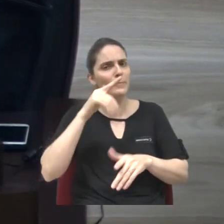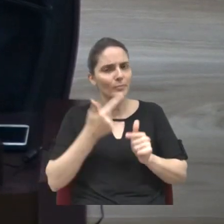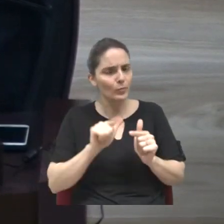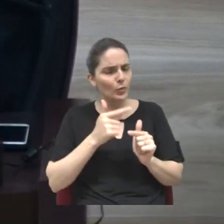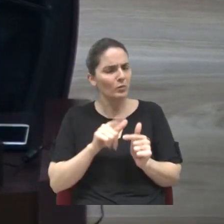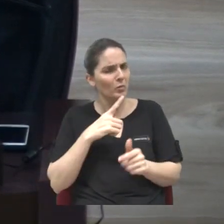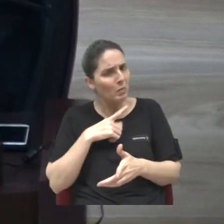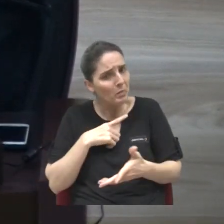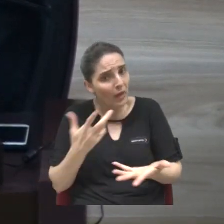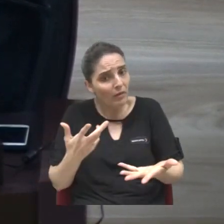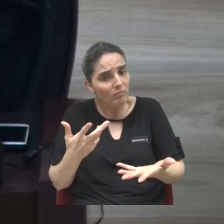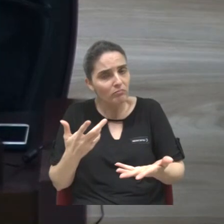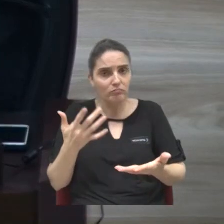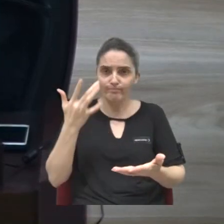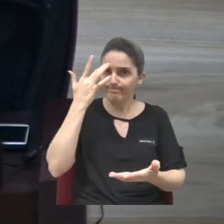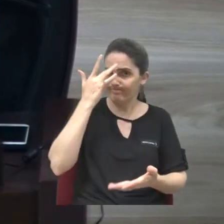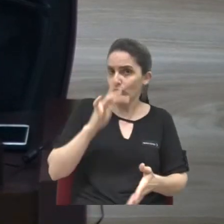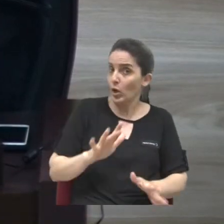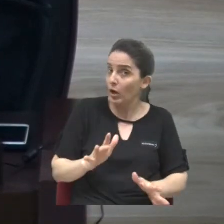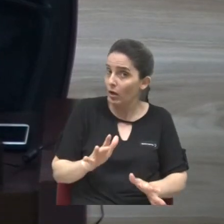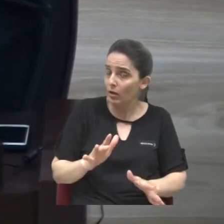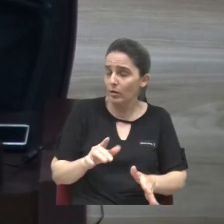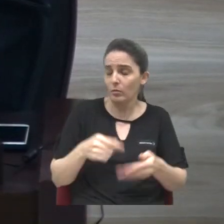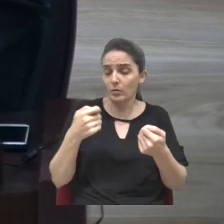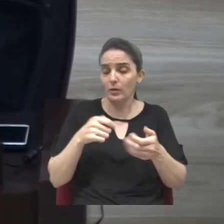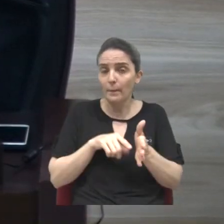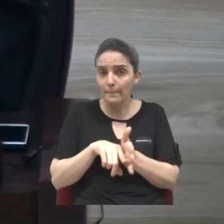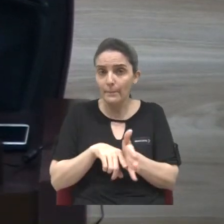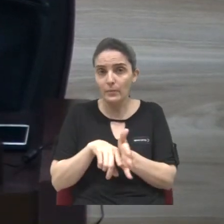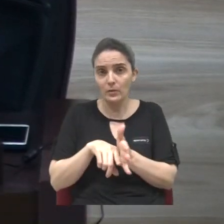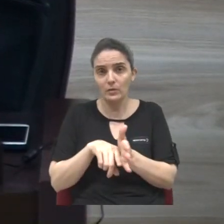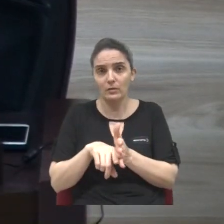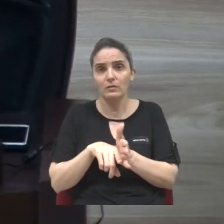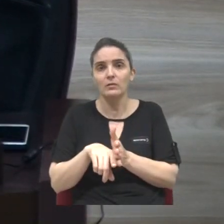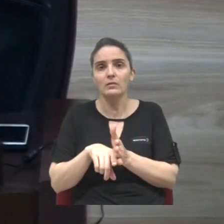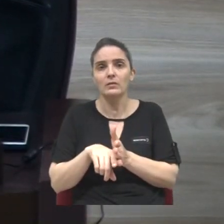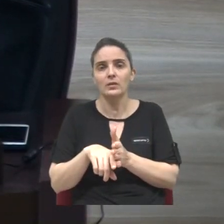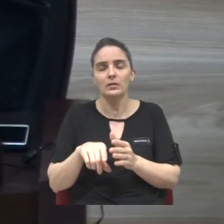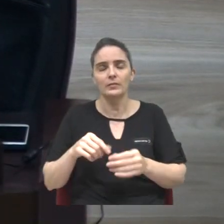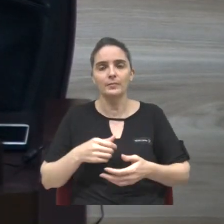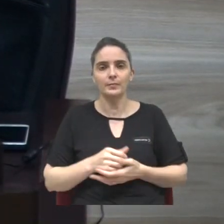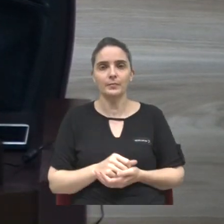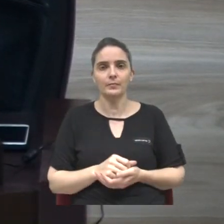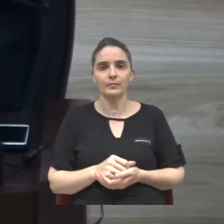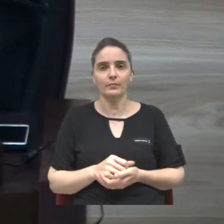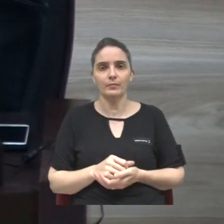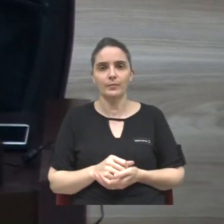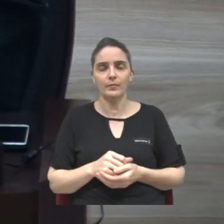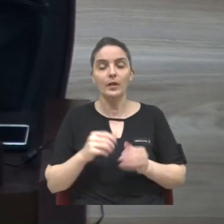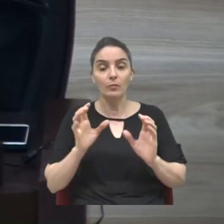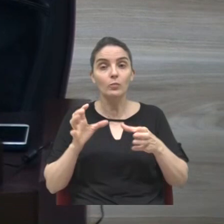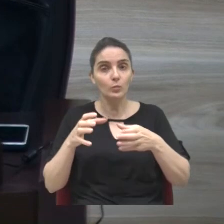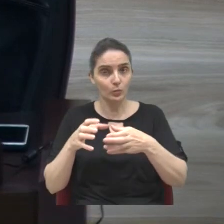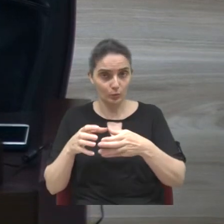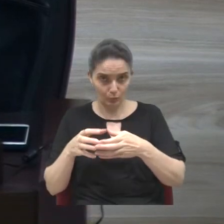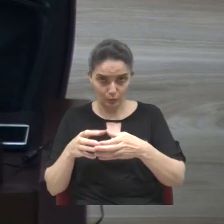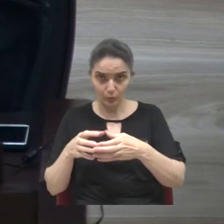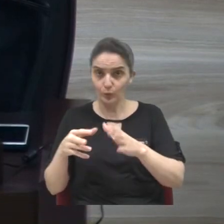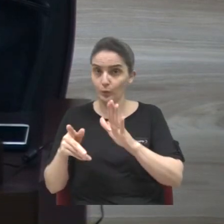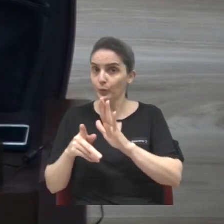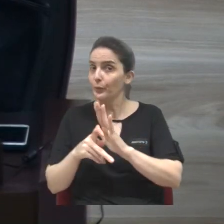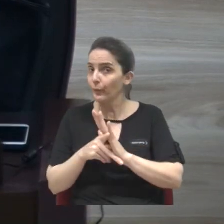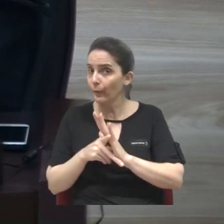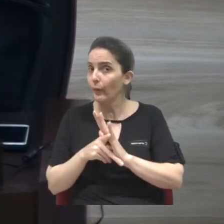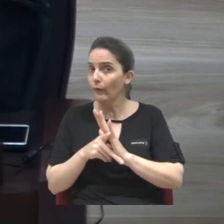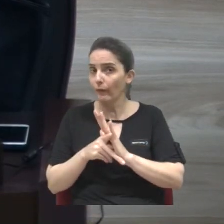possível aumento nas contas de água de munícipes sem explicação. Para isso, montou-se uma estrutura com larga divulgação, tanto